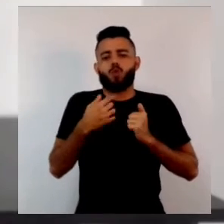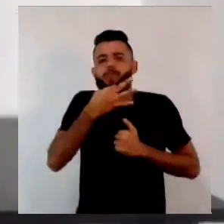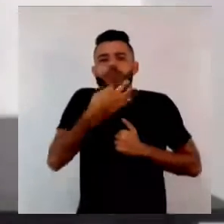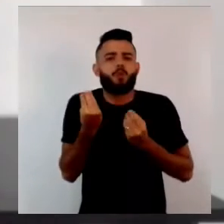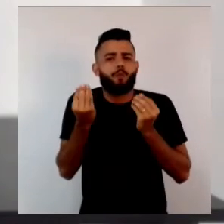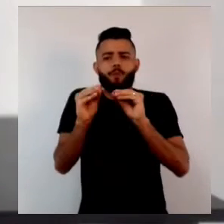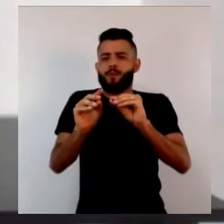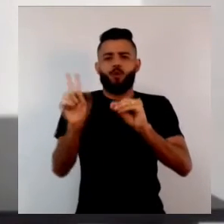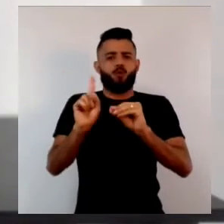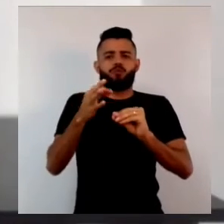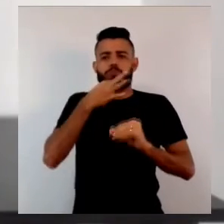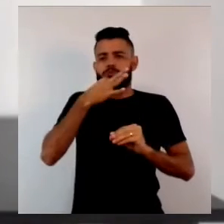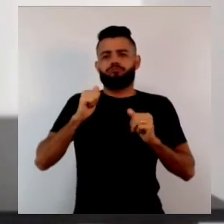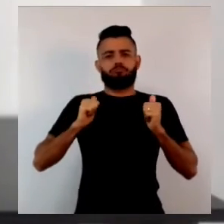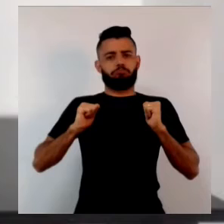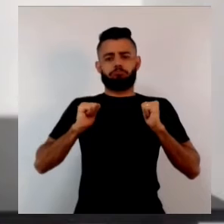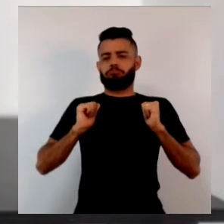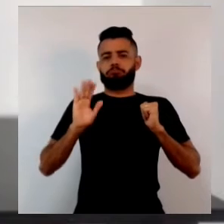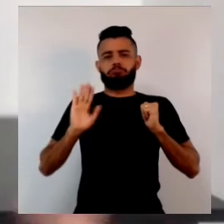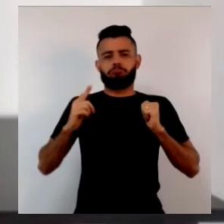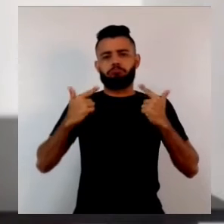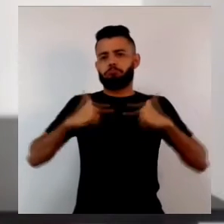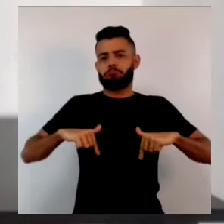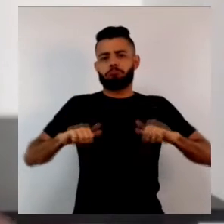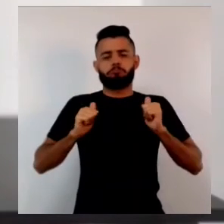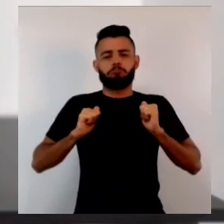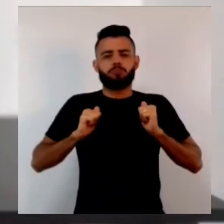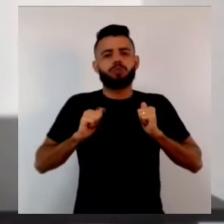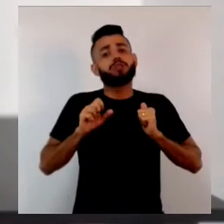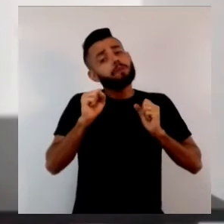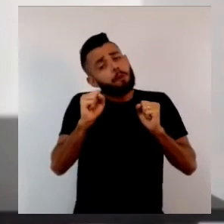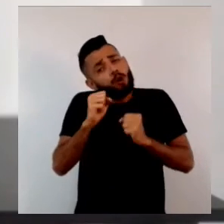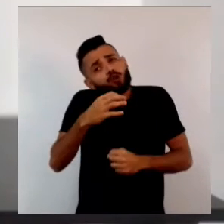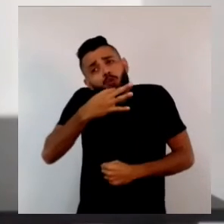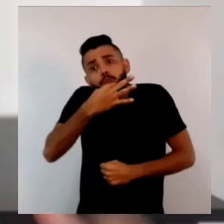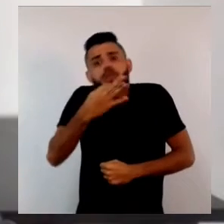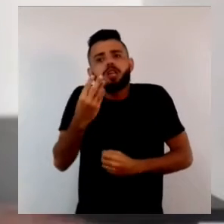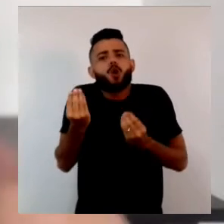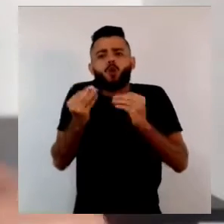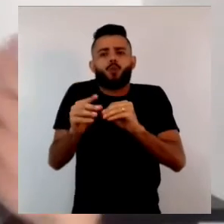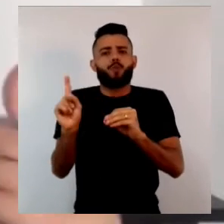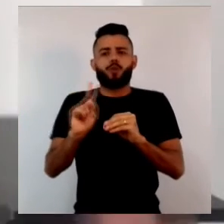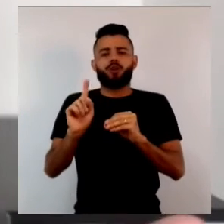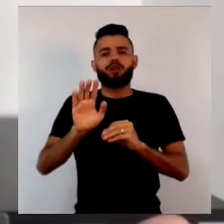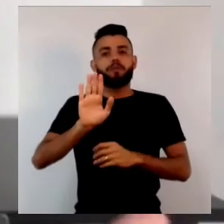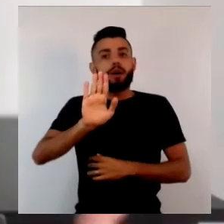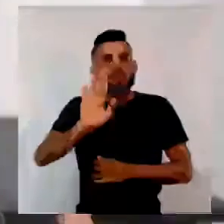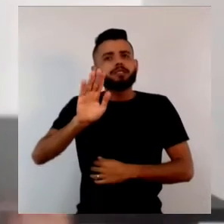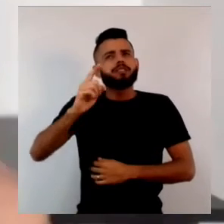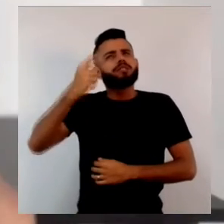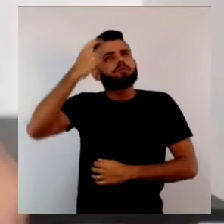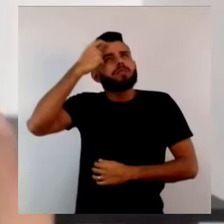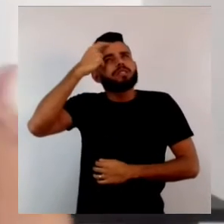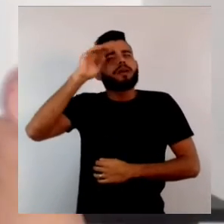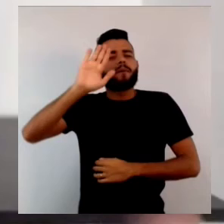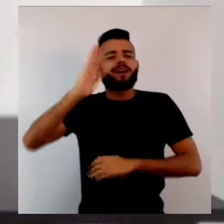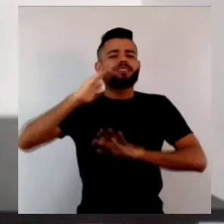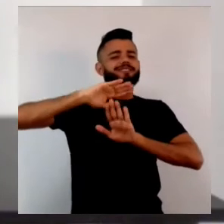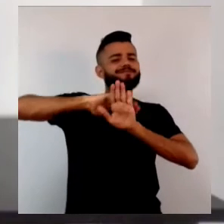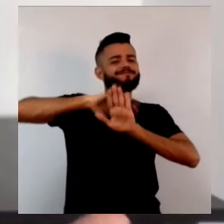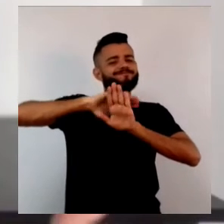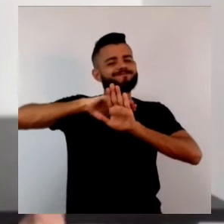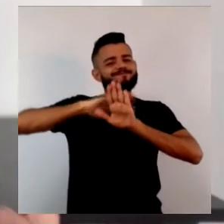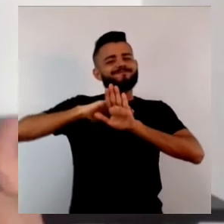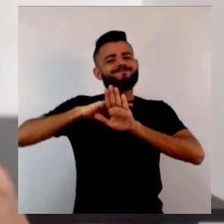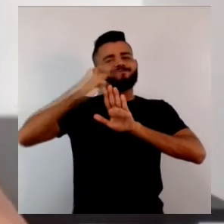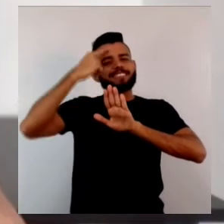você é imparcial, ou seja, que você não toma parte conscientemente, mas a sua estrutura, a escolha das suas